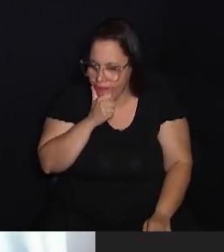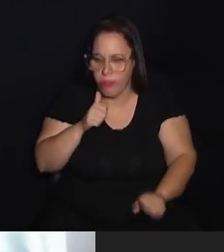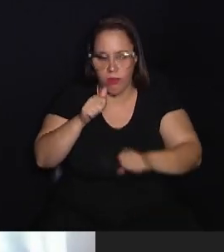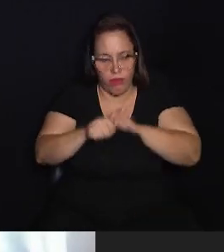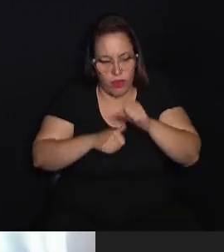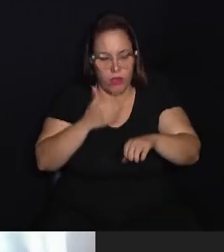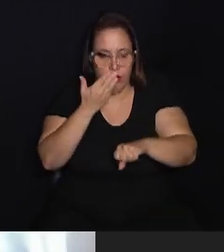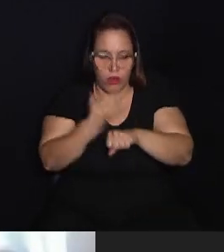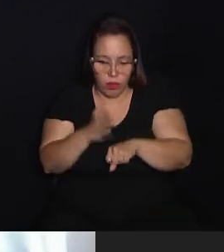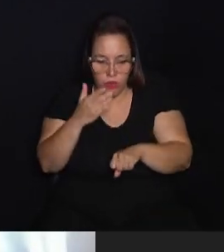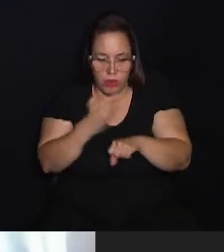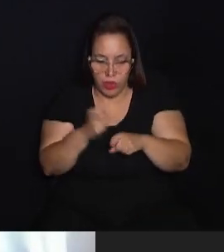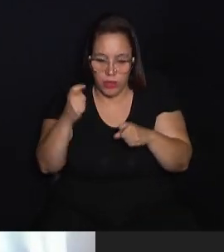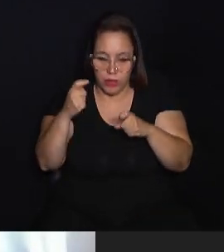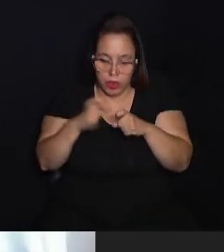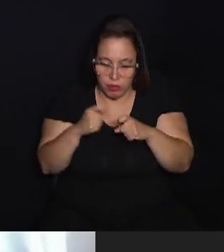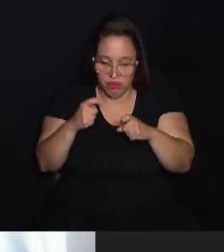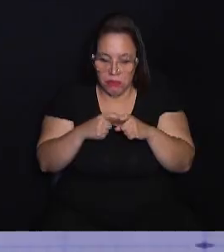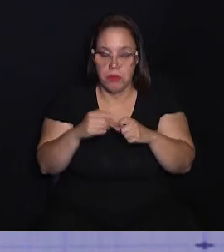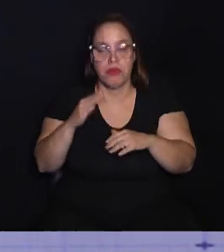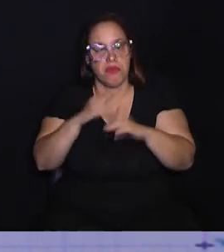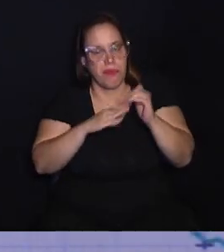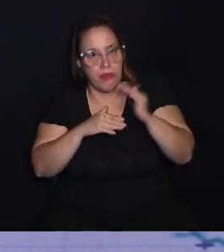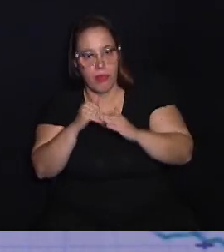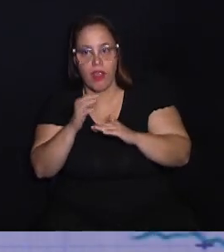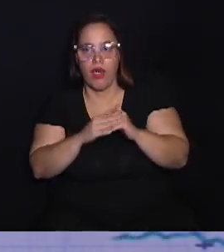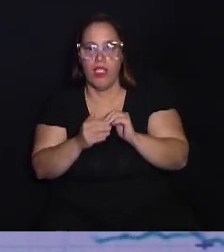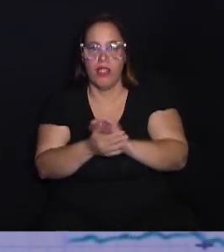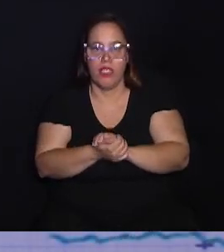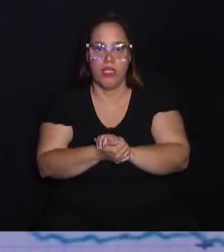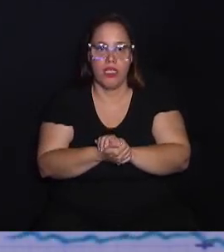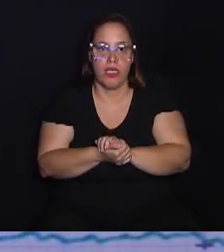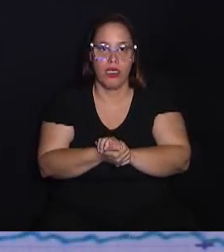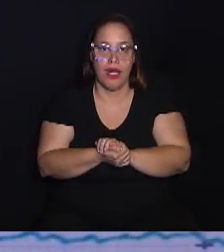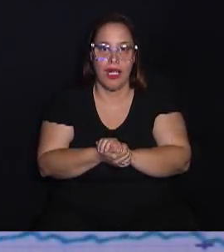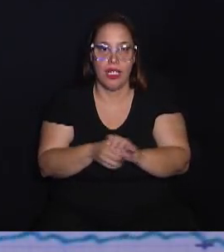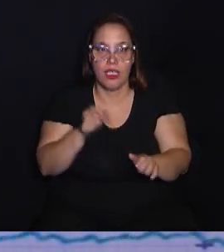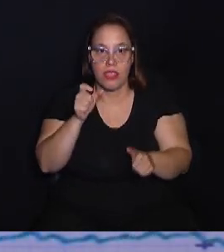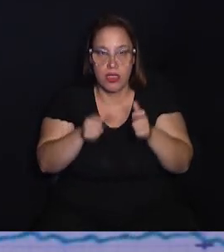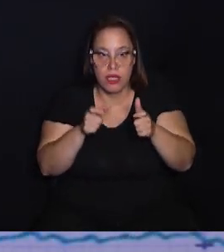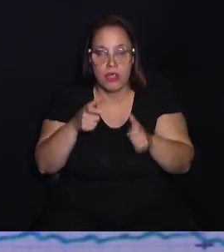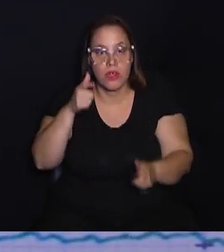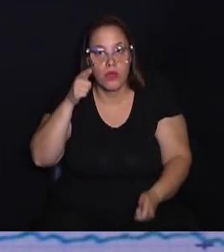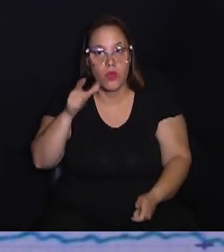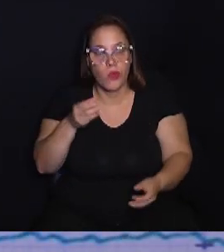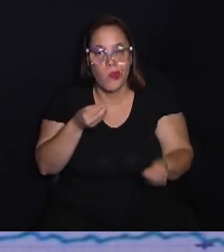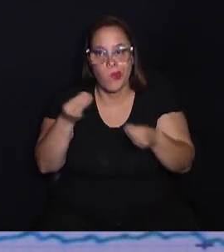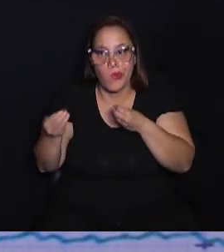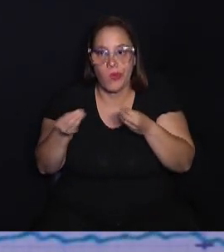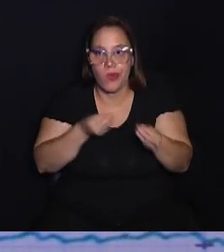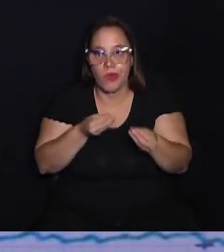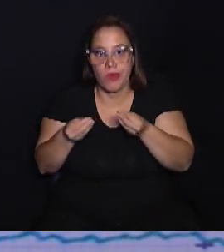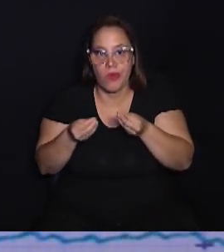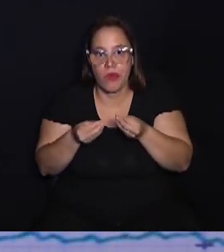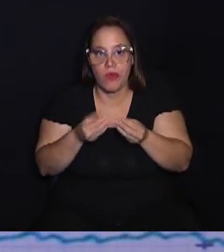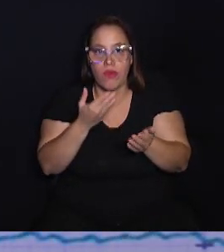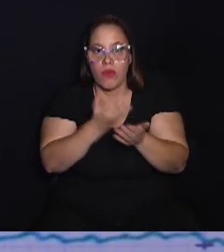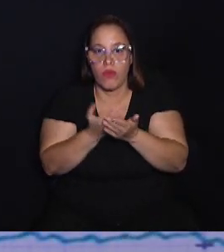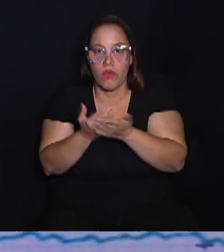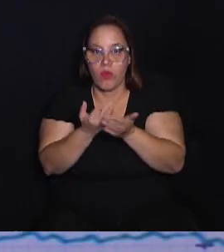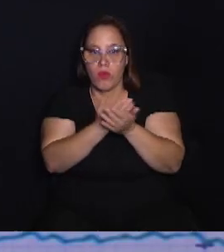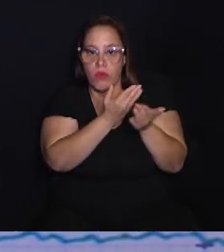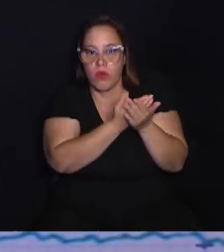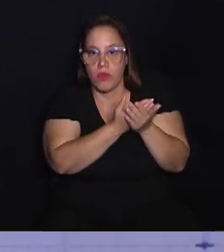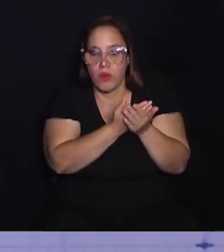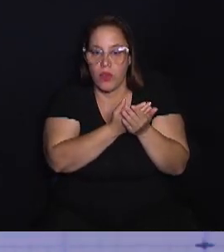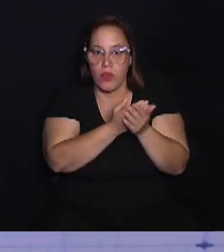prática clínica, mudem o padrão de tratamento. Entre elas, nós consideramos que o estudo em